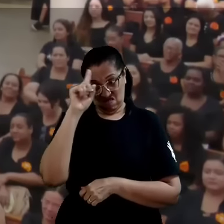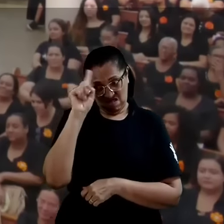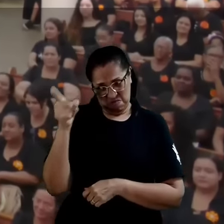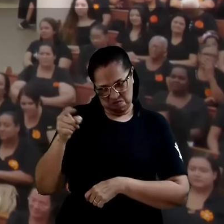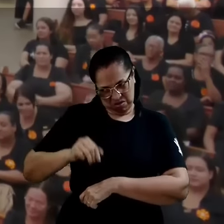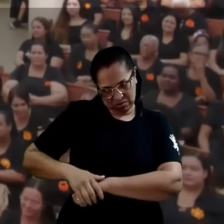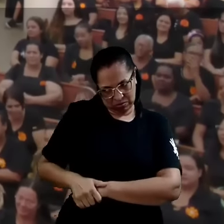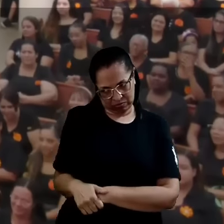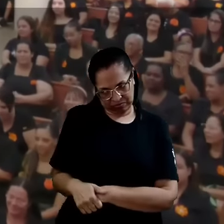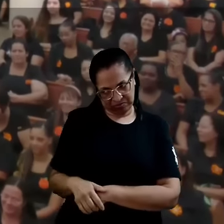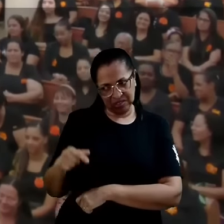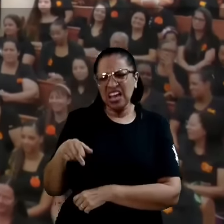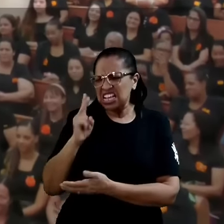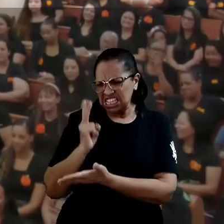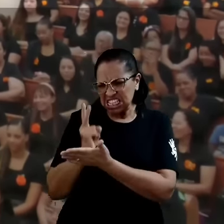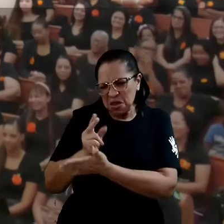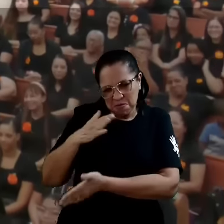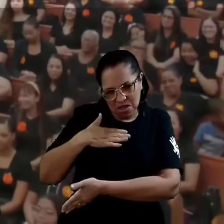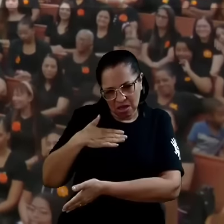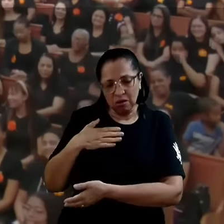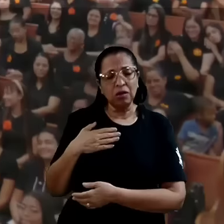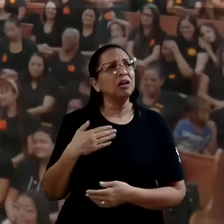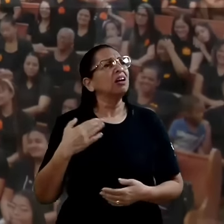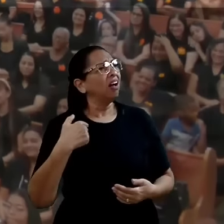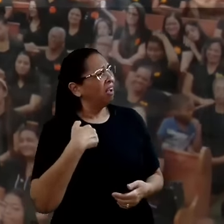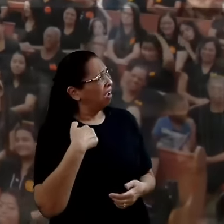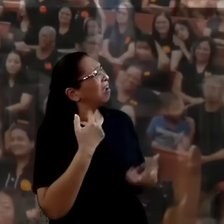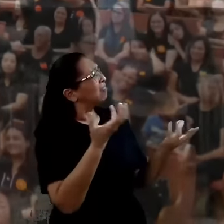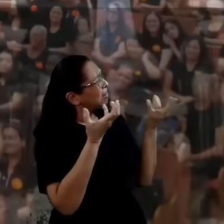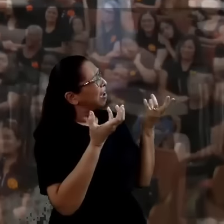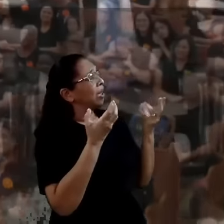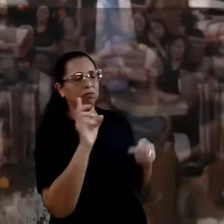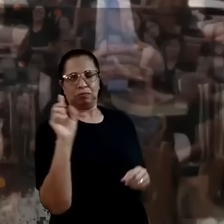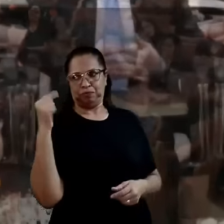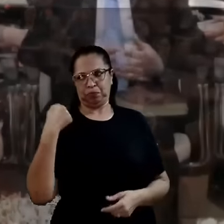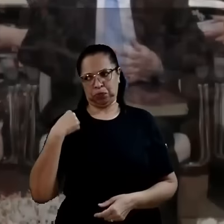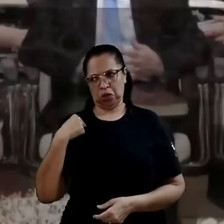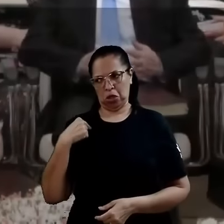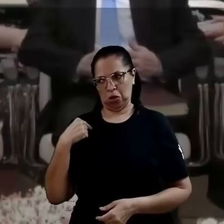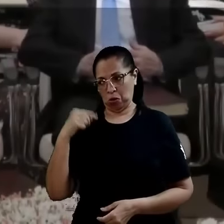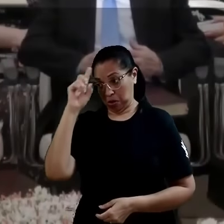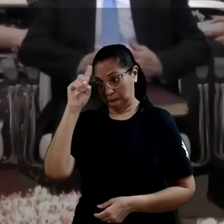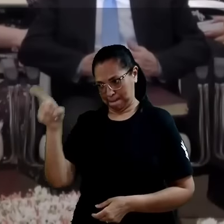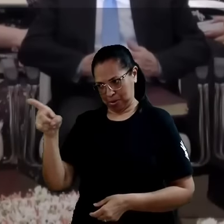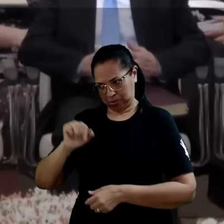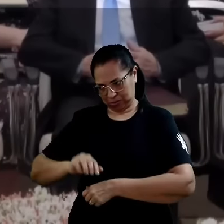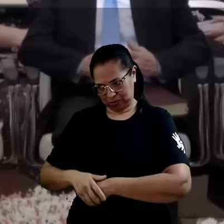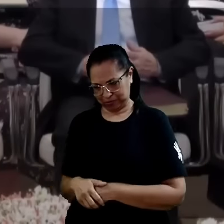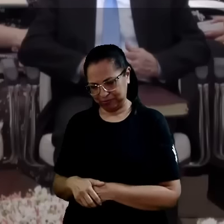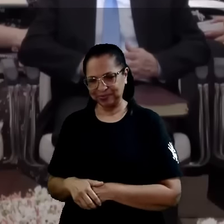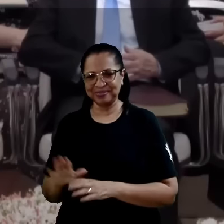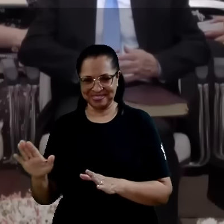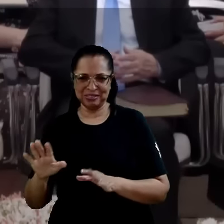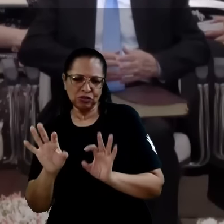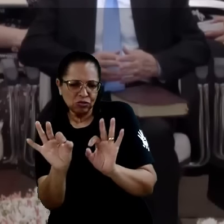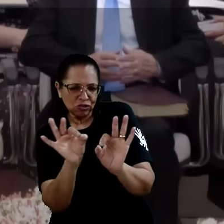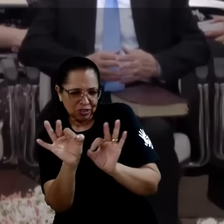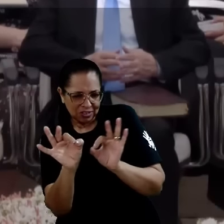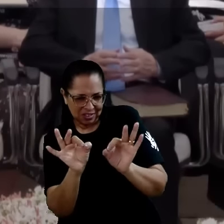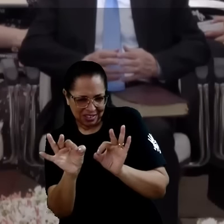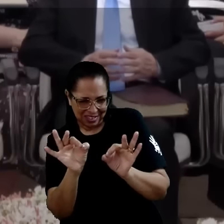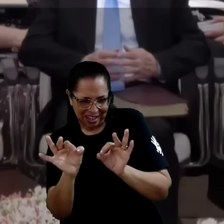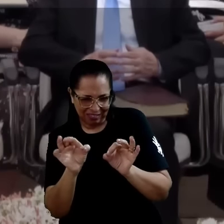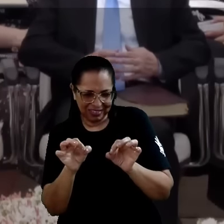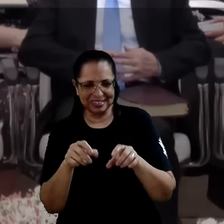chegava a vez dele eu era sempre a presidente então eu pregava aquele sofazinho colocava no meio da do quarto que no caso era o quarto